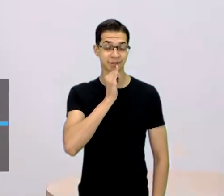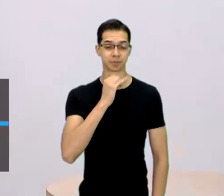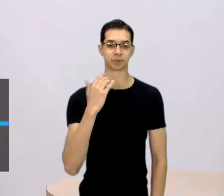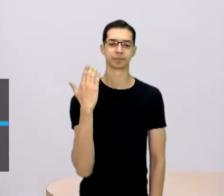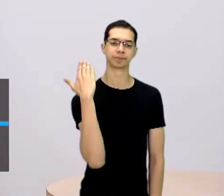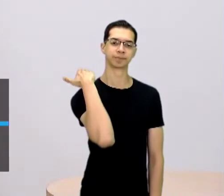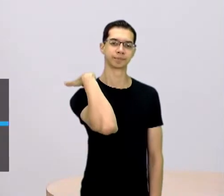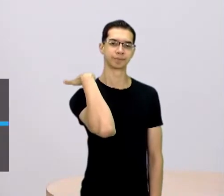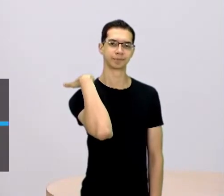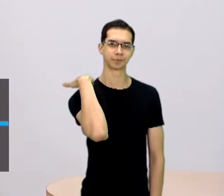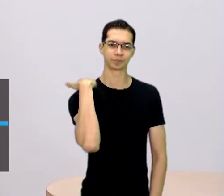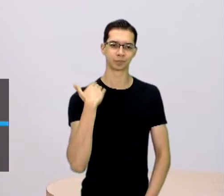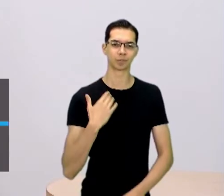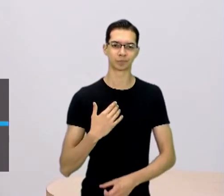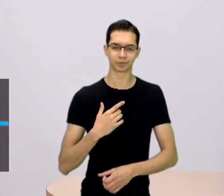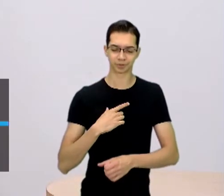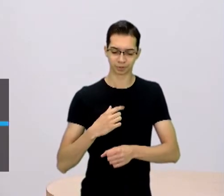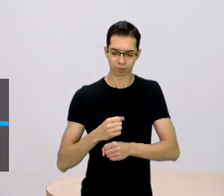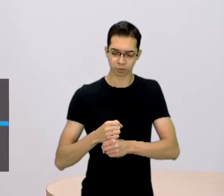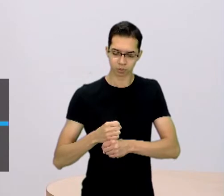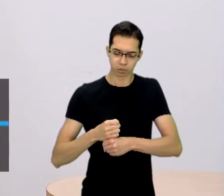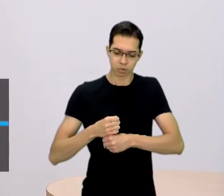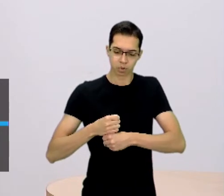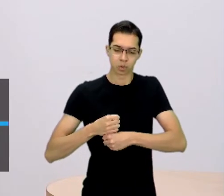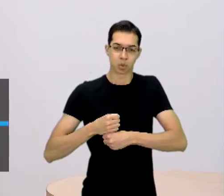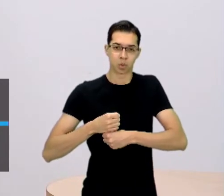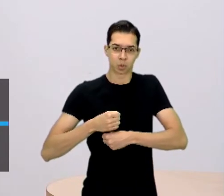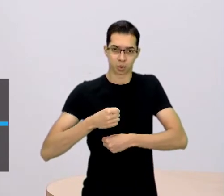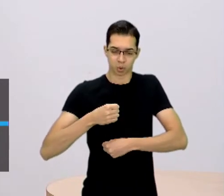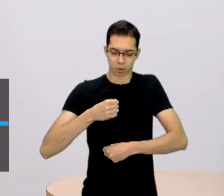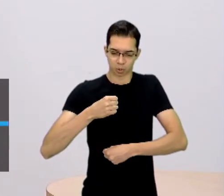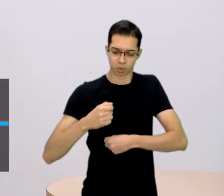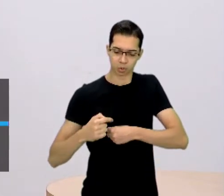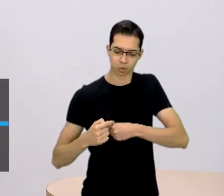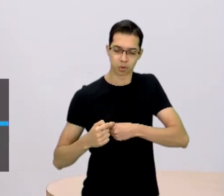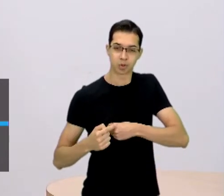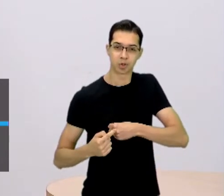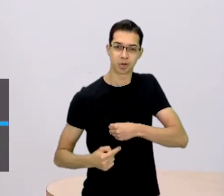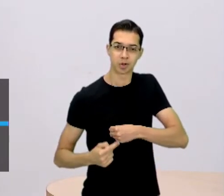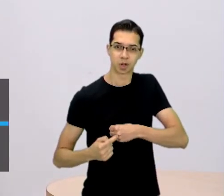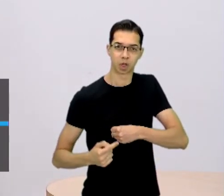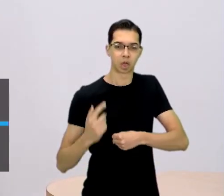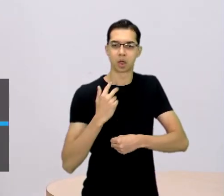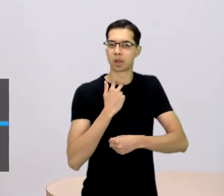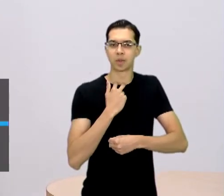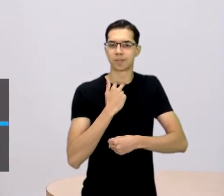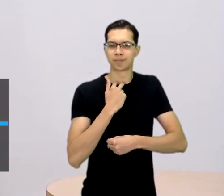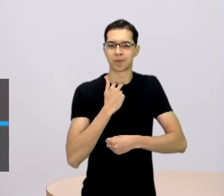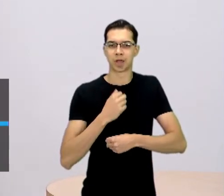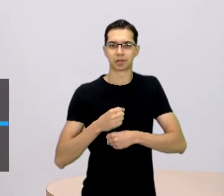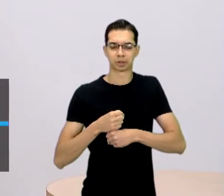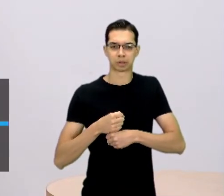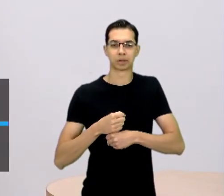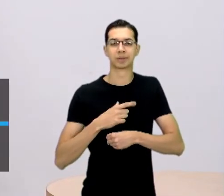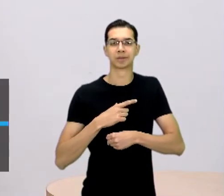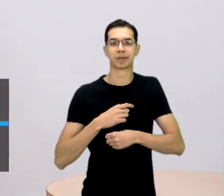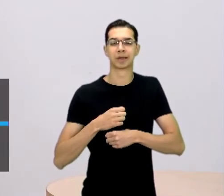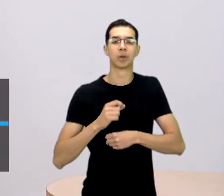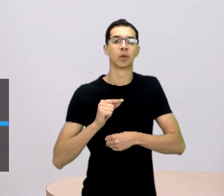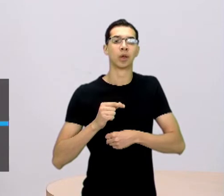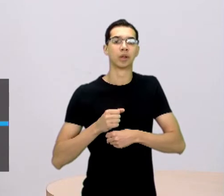uma grande movimentação também na minha coluna vertebral, justamente porque ali tem uma série de nervos, né, que vão fazer